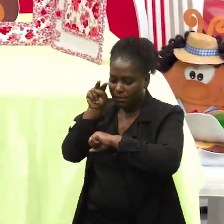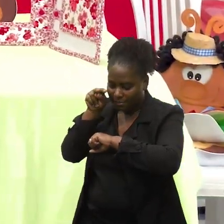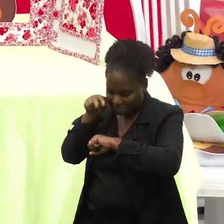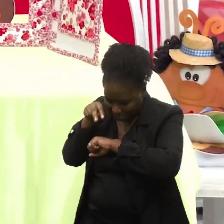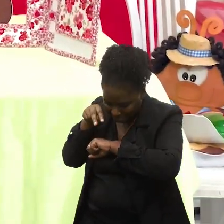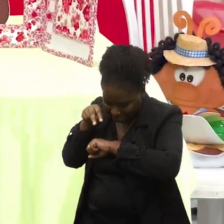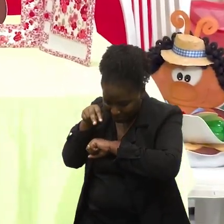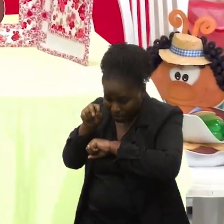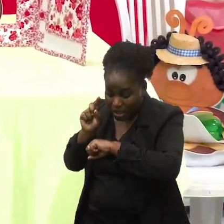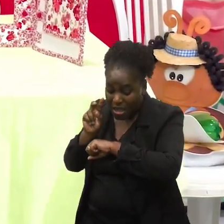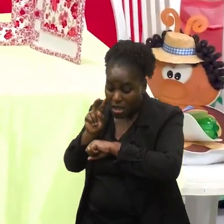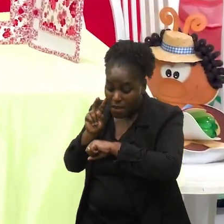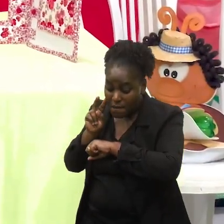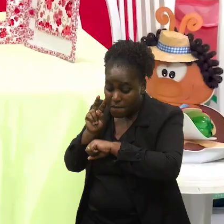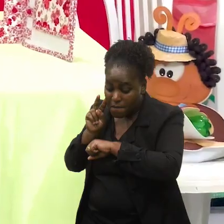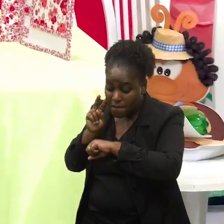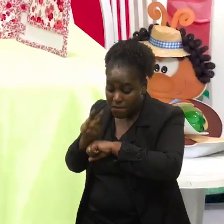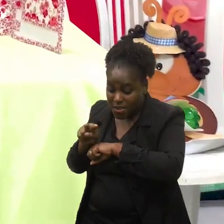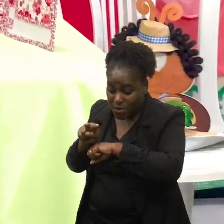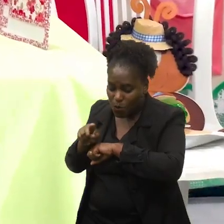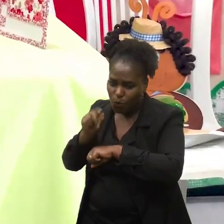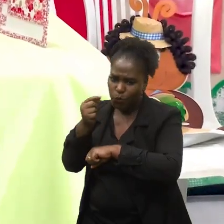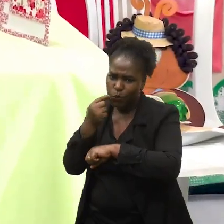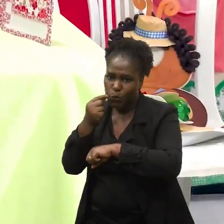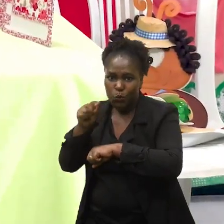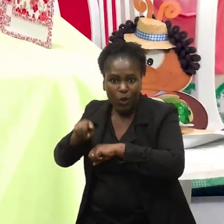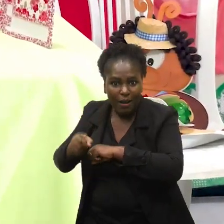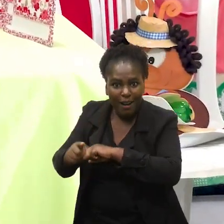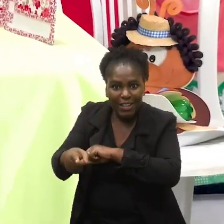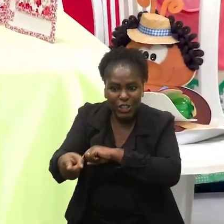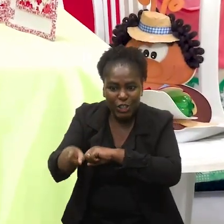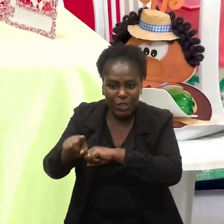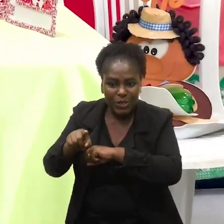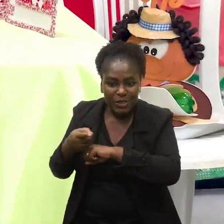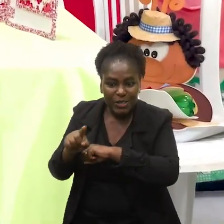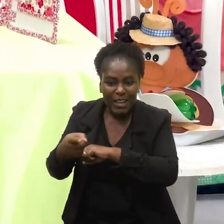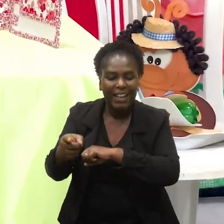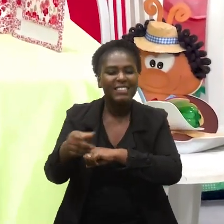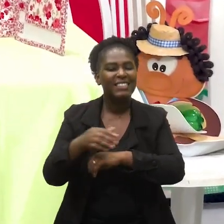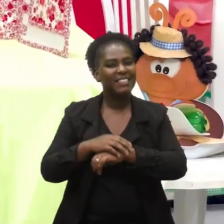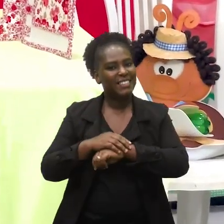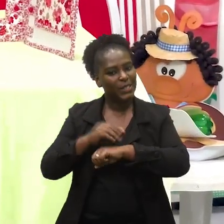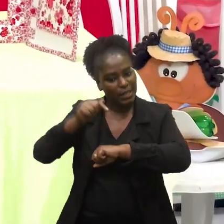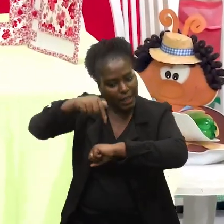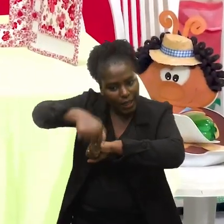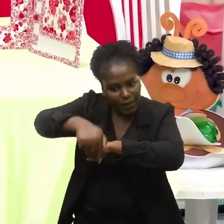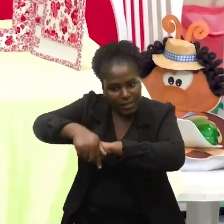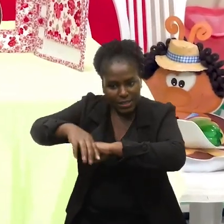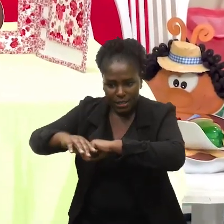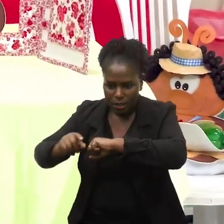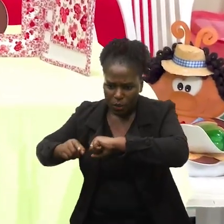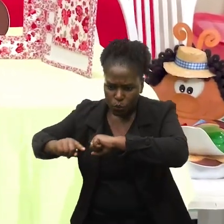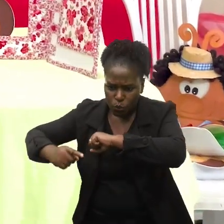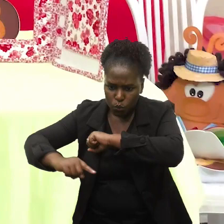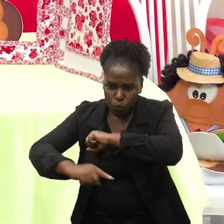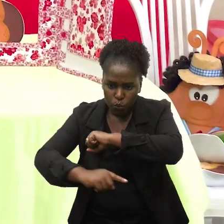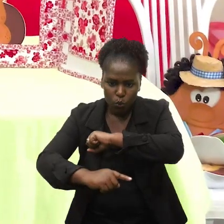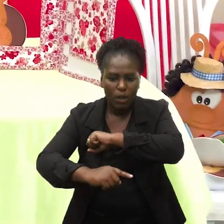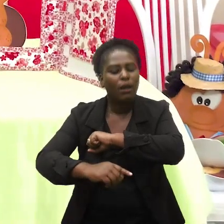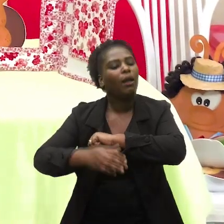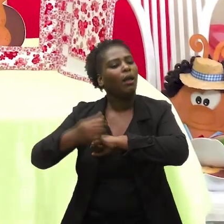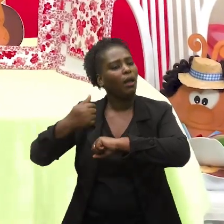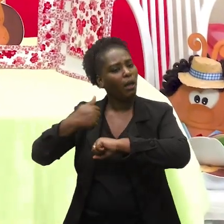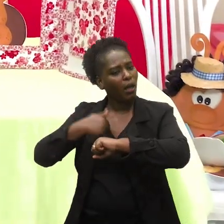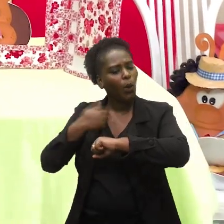ratinho. Aí bem lá de baixo, o rato disse: sim, dona Baratinha,